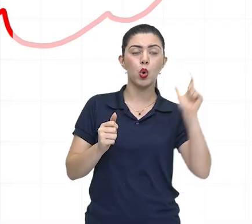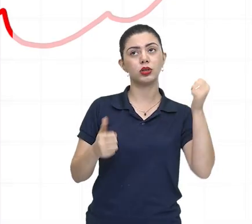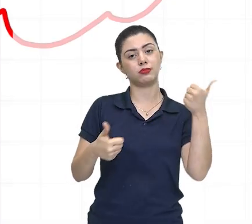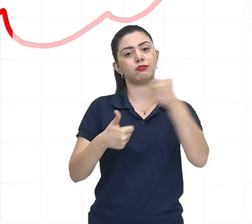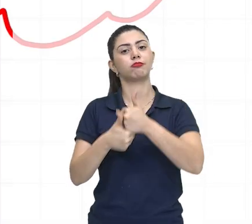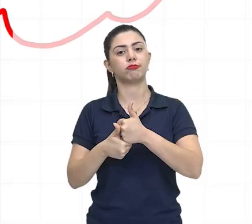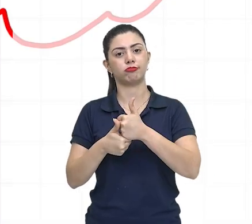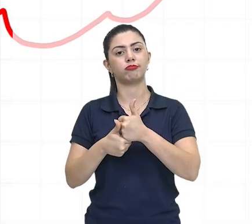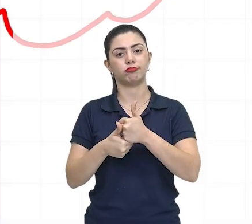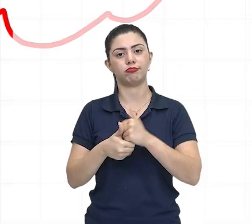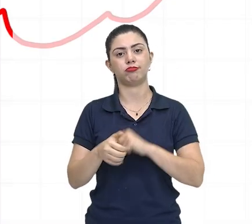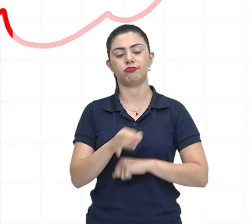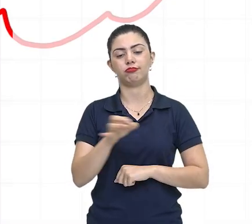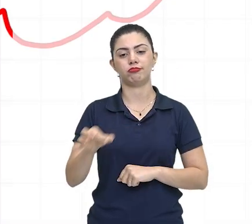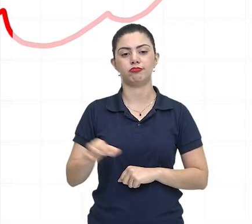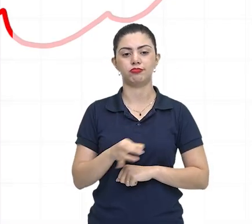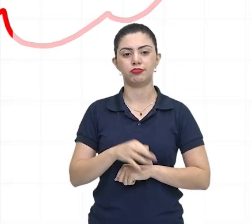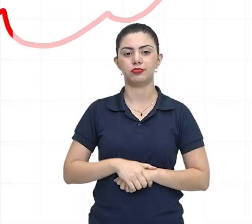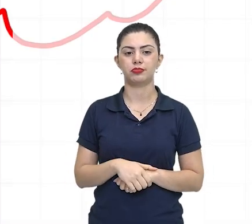É claro que